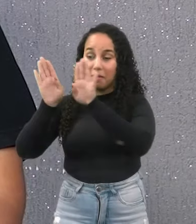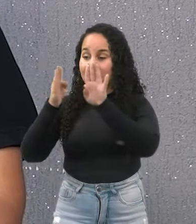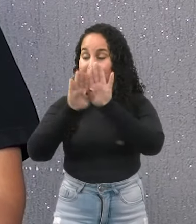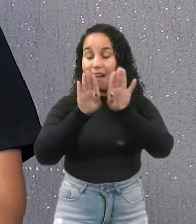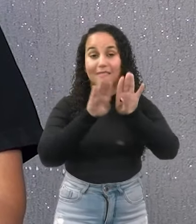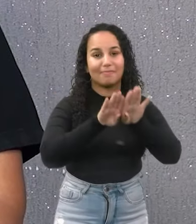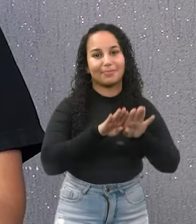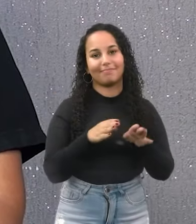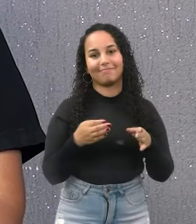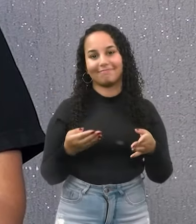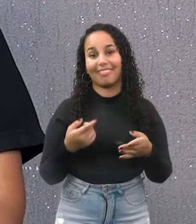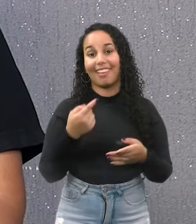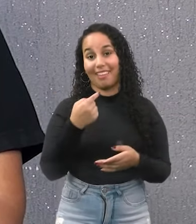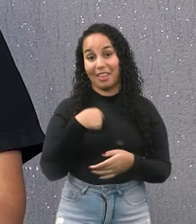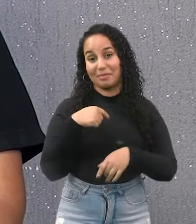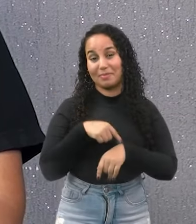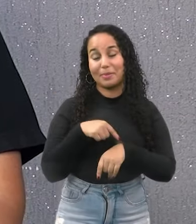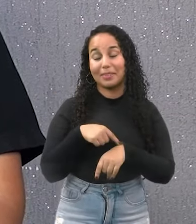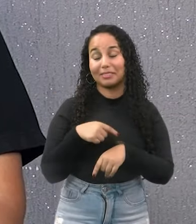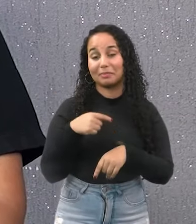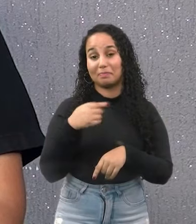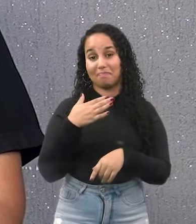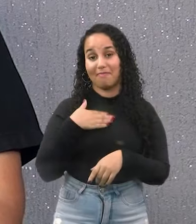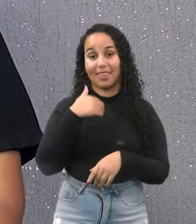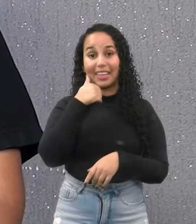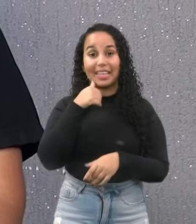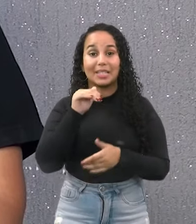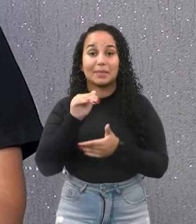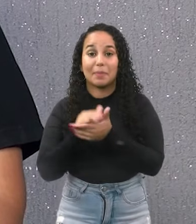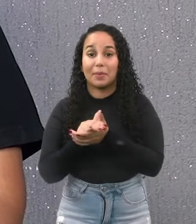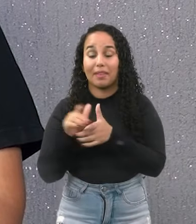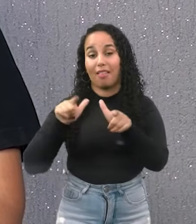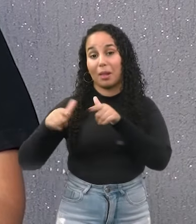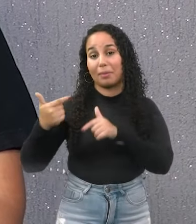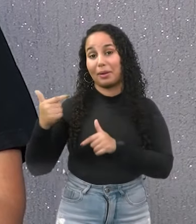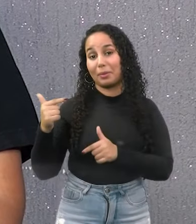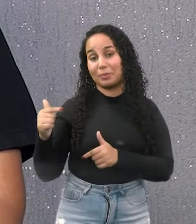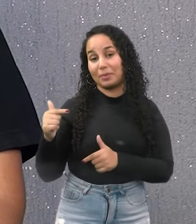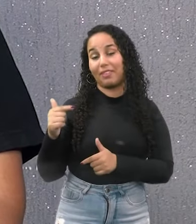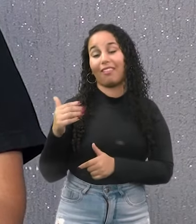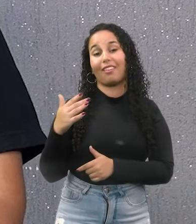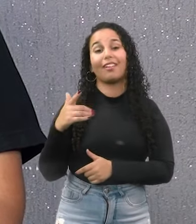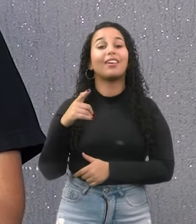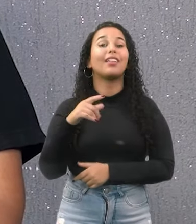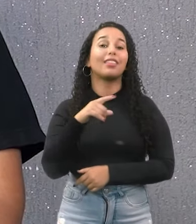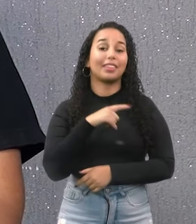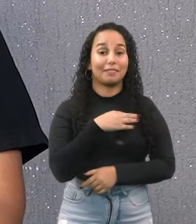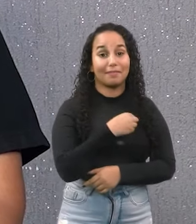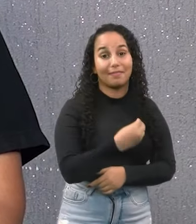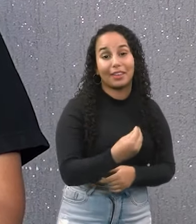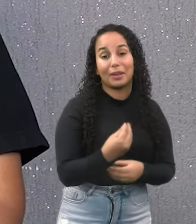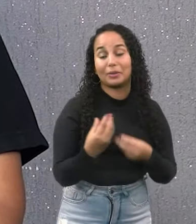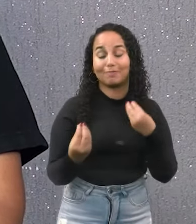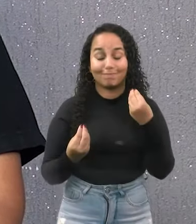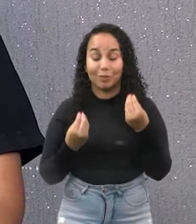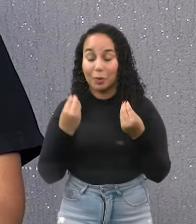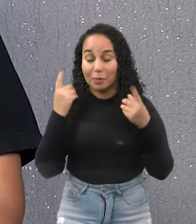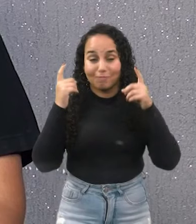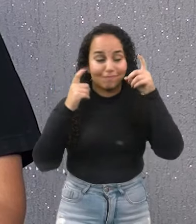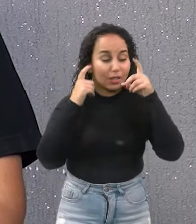eu estava com a minha esposa desempregada, com o filho, e necessitando ali suprir, né, todas as carências,